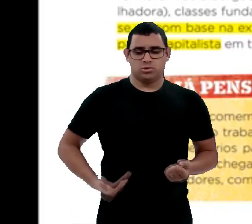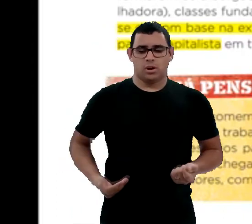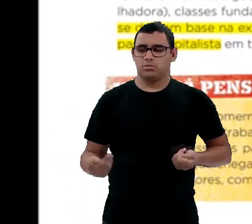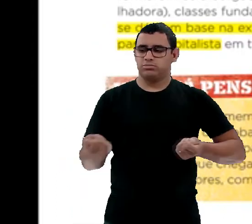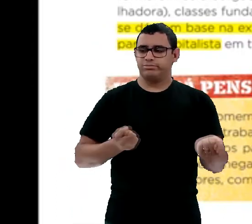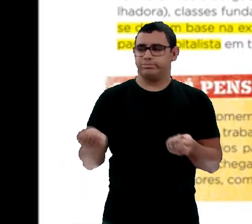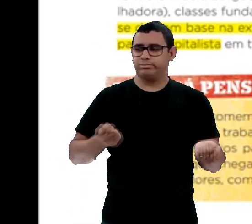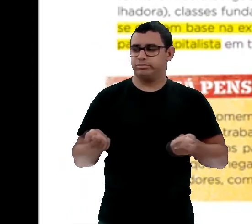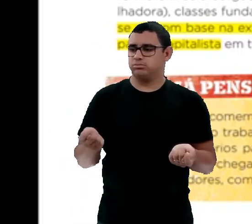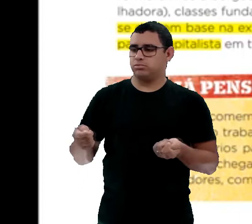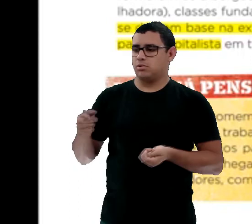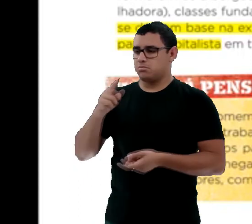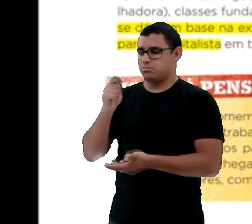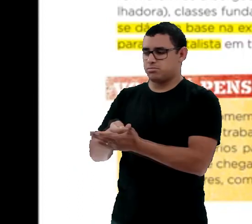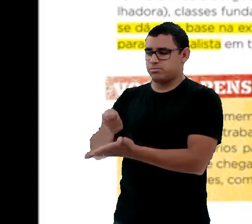trabalho